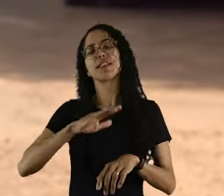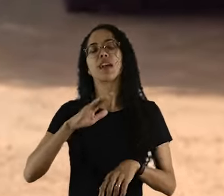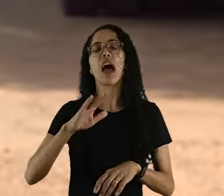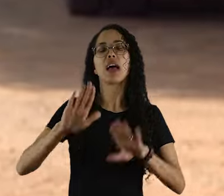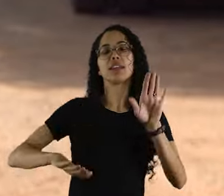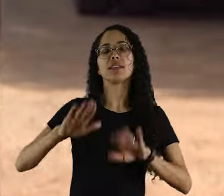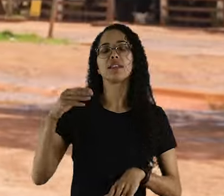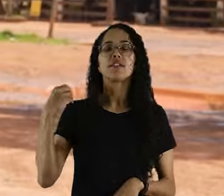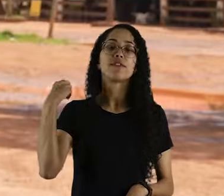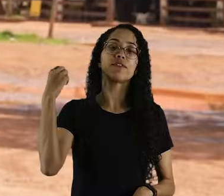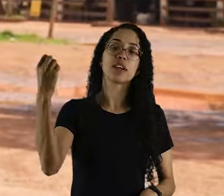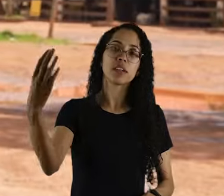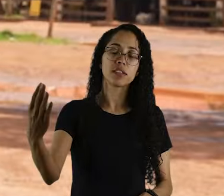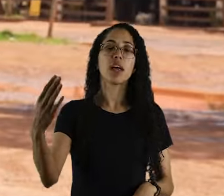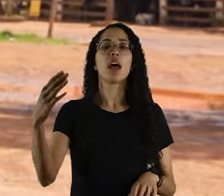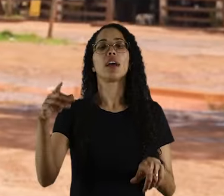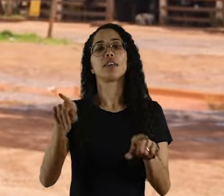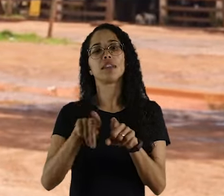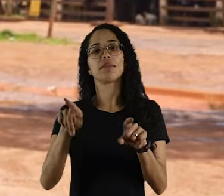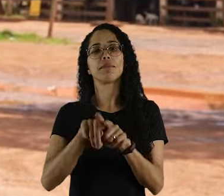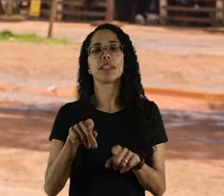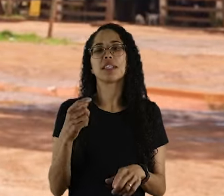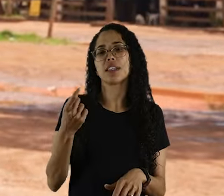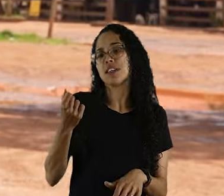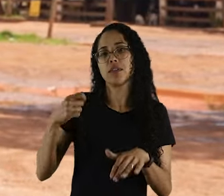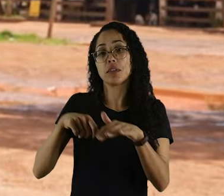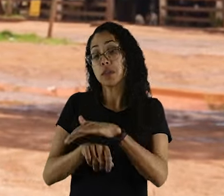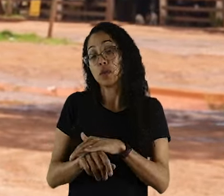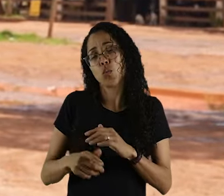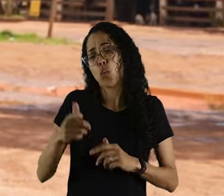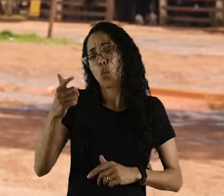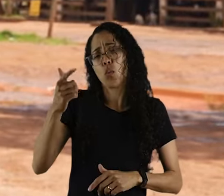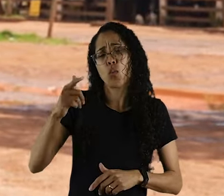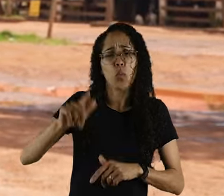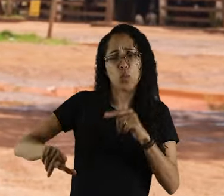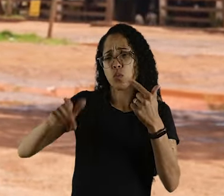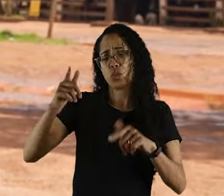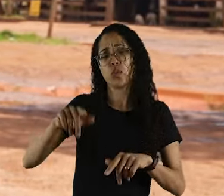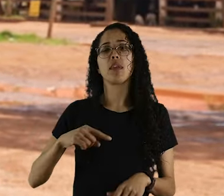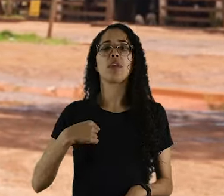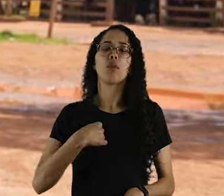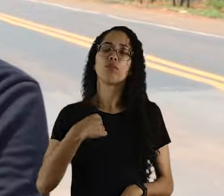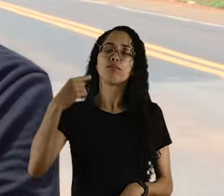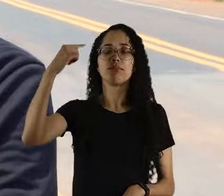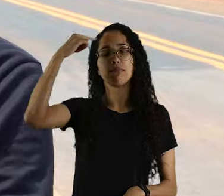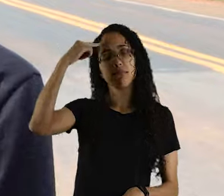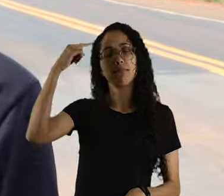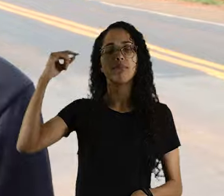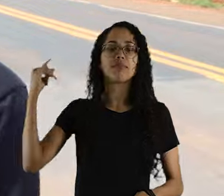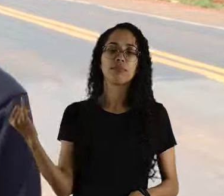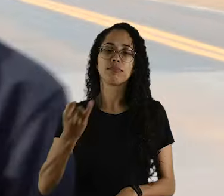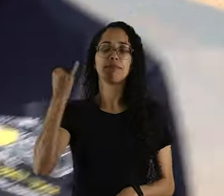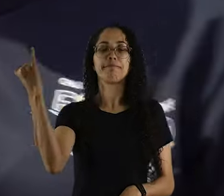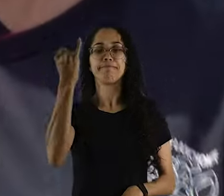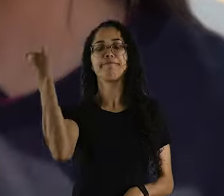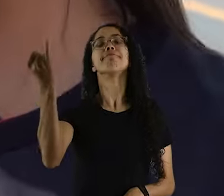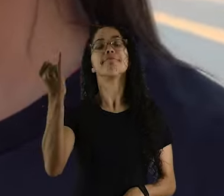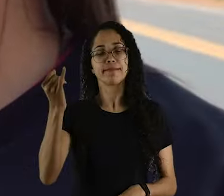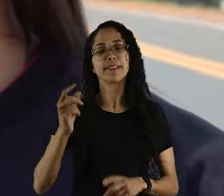ou para fazer uma viagem, ou para investir realmente em alguma outra coisa. Mas eu acho muito importante sempre ter um dinheirinho